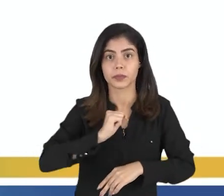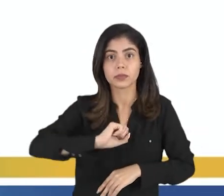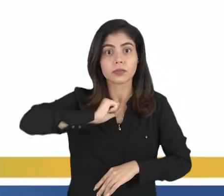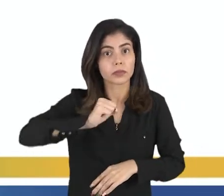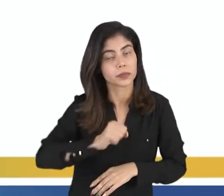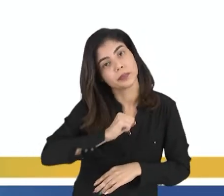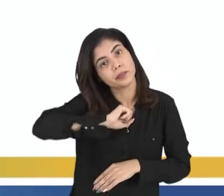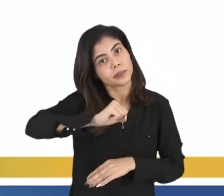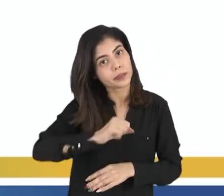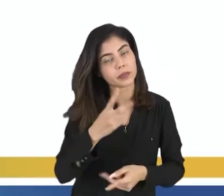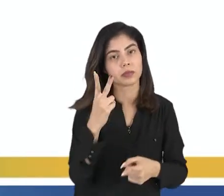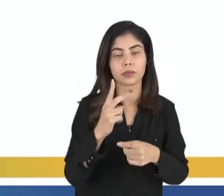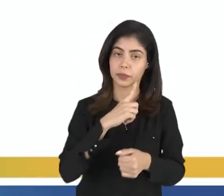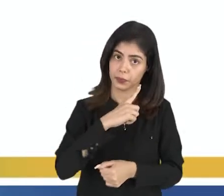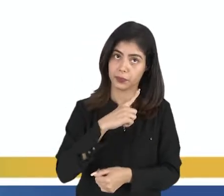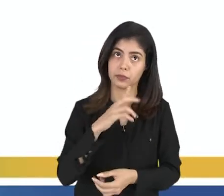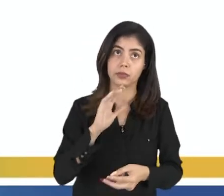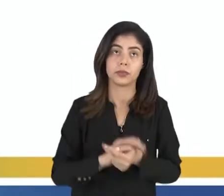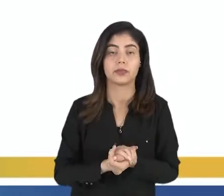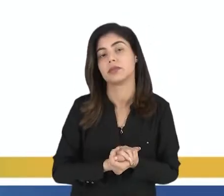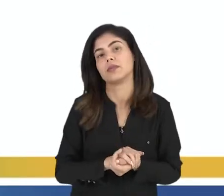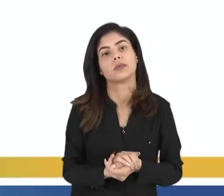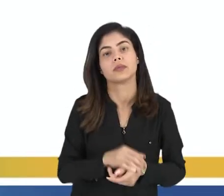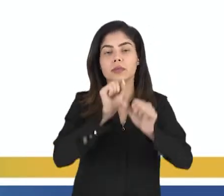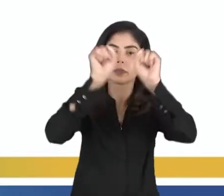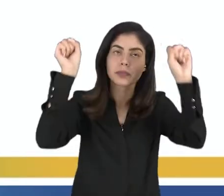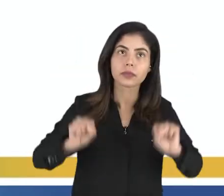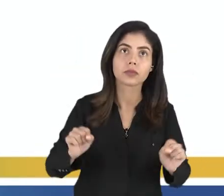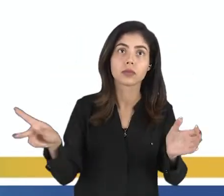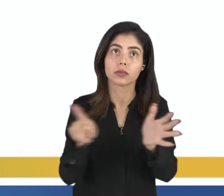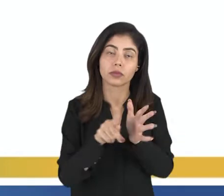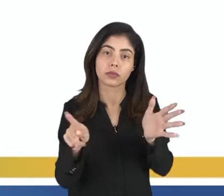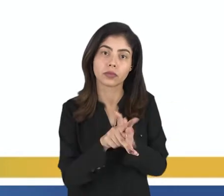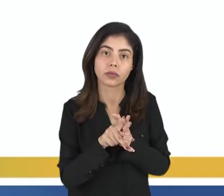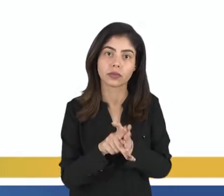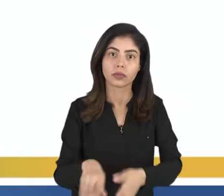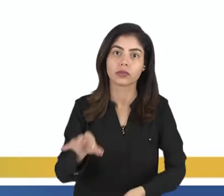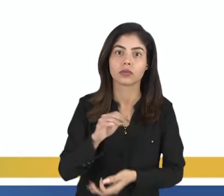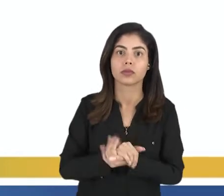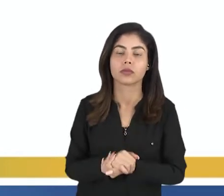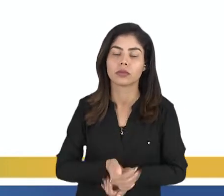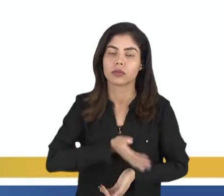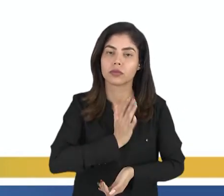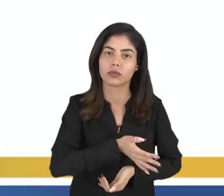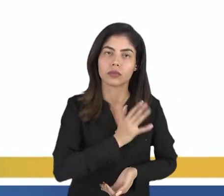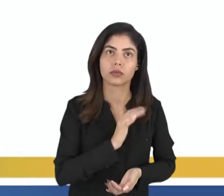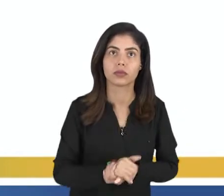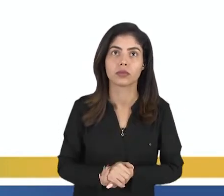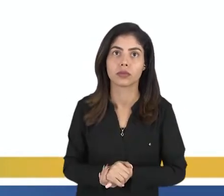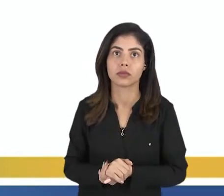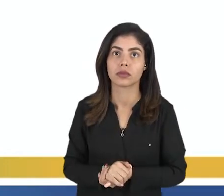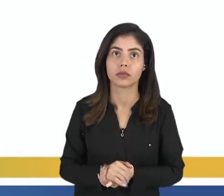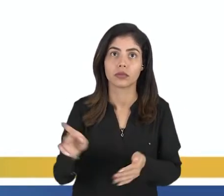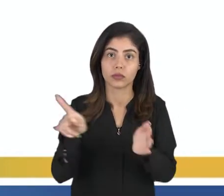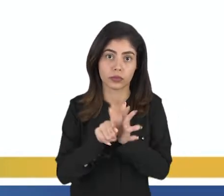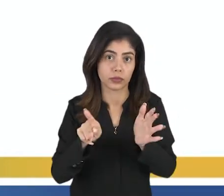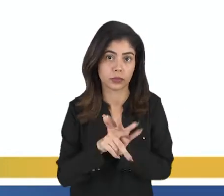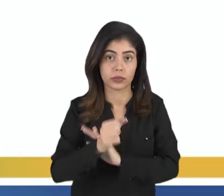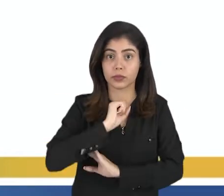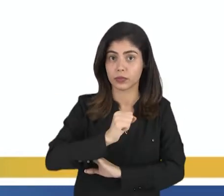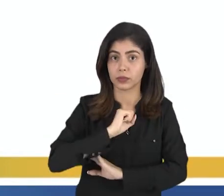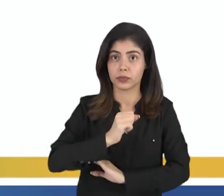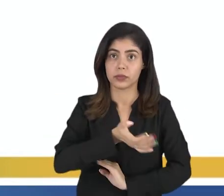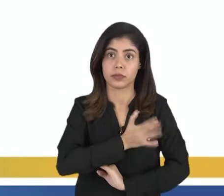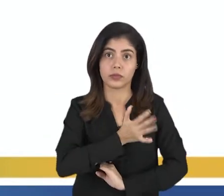batimentos cardíacos, eles são originados em um sistema, né, do próprio órgão cardiovascular, ou seja, eles são originados do próprio